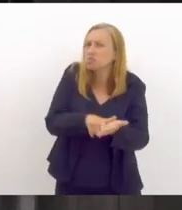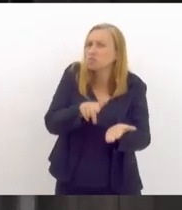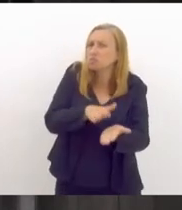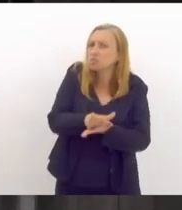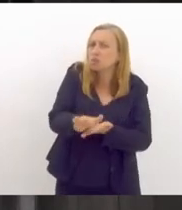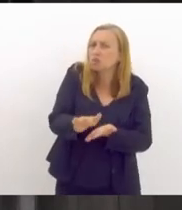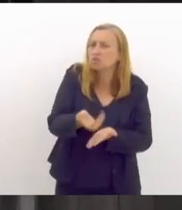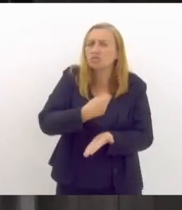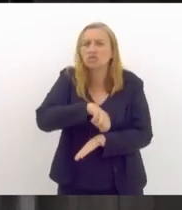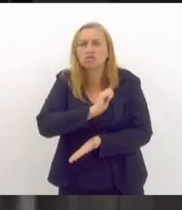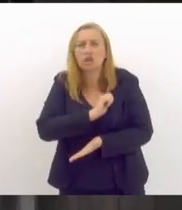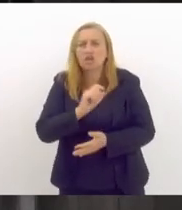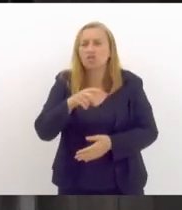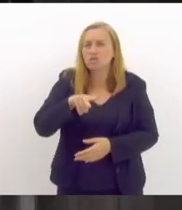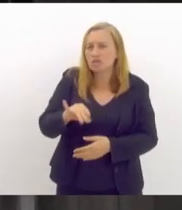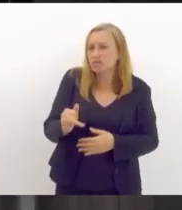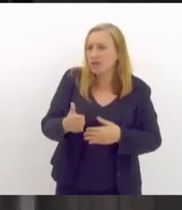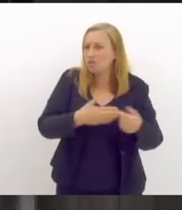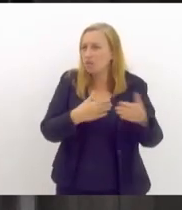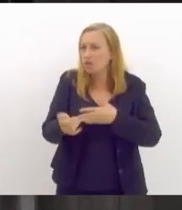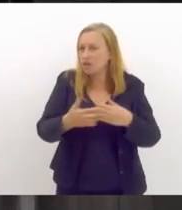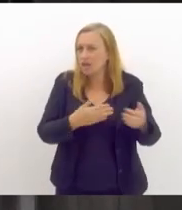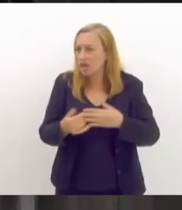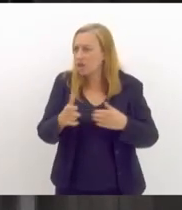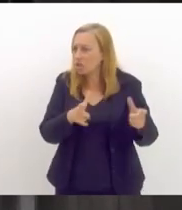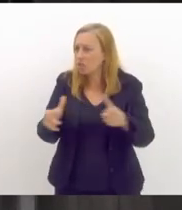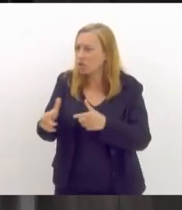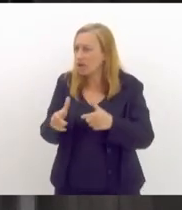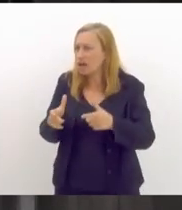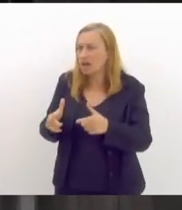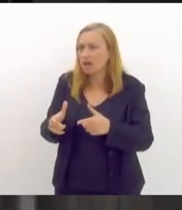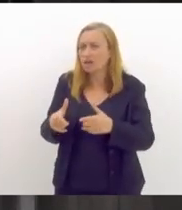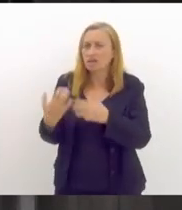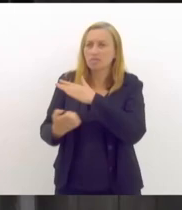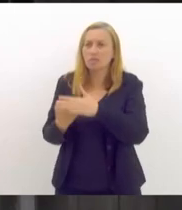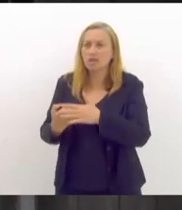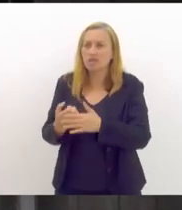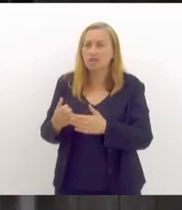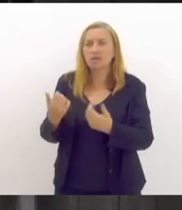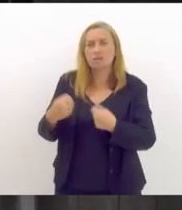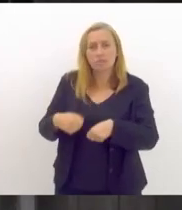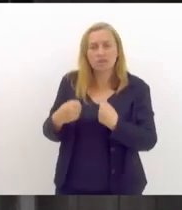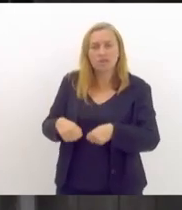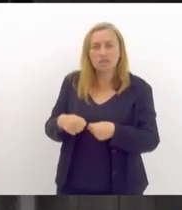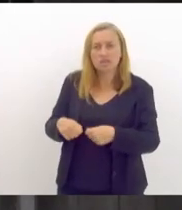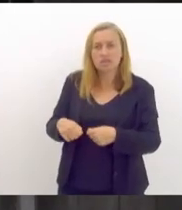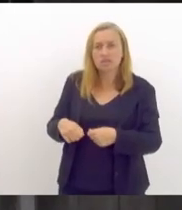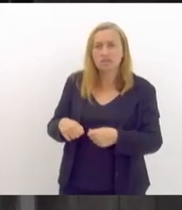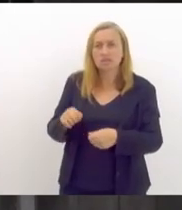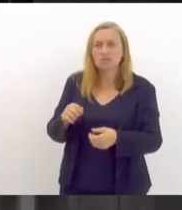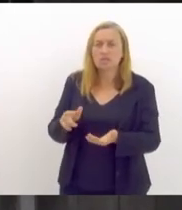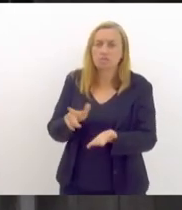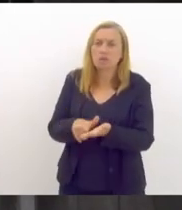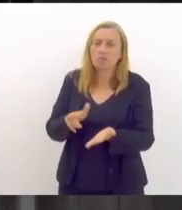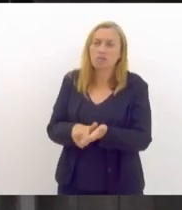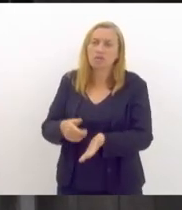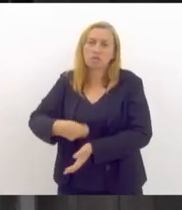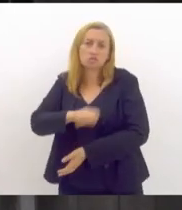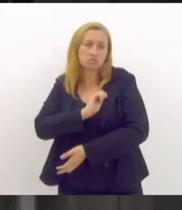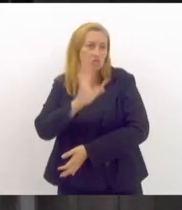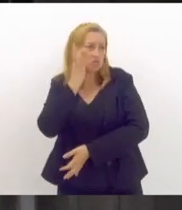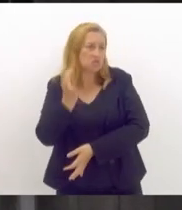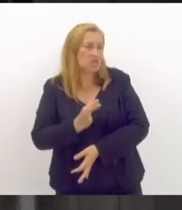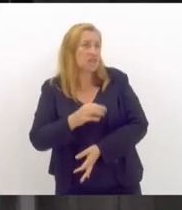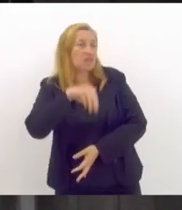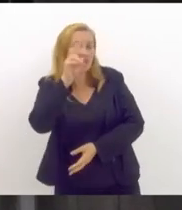qualquer comércio aí eles querem que tem que emitir a nota Mas eles são protegidos não sei de quem mas